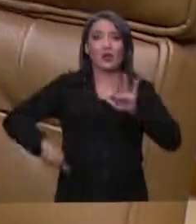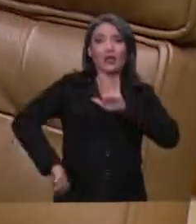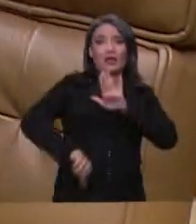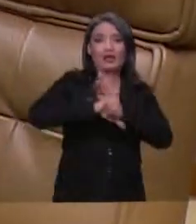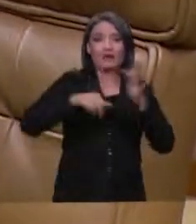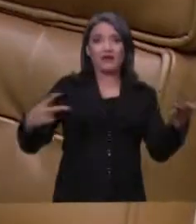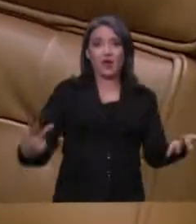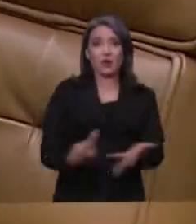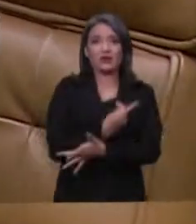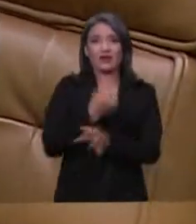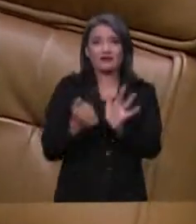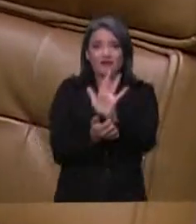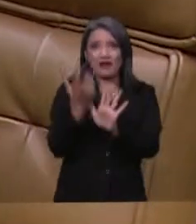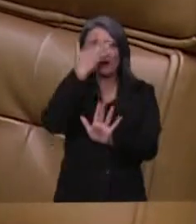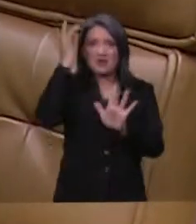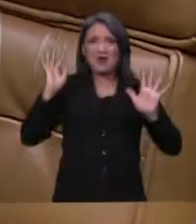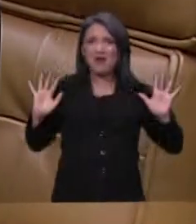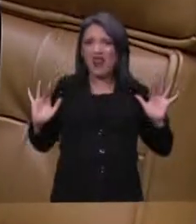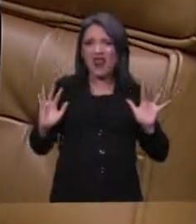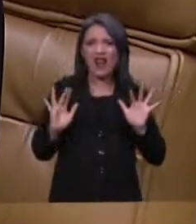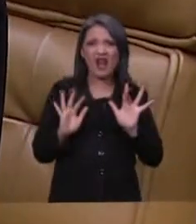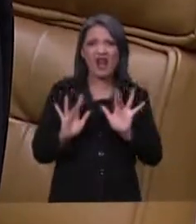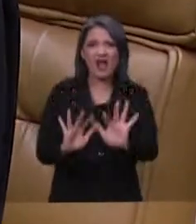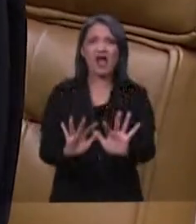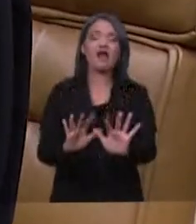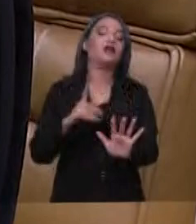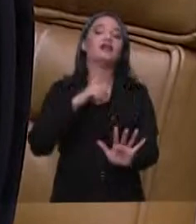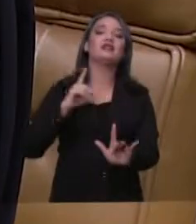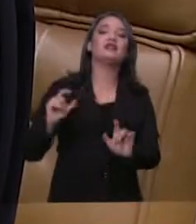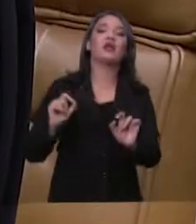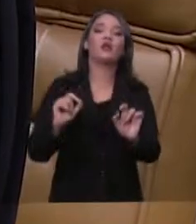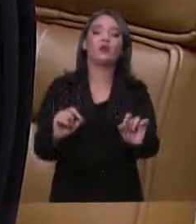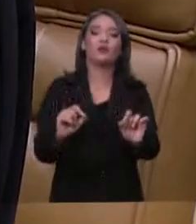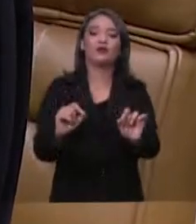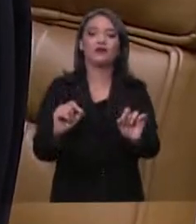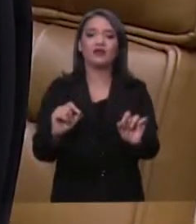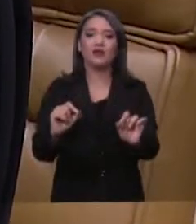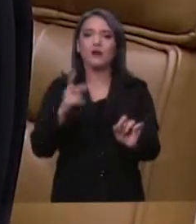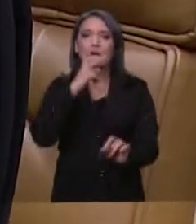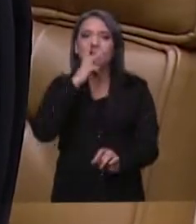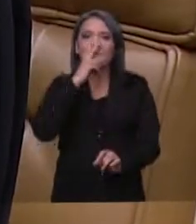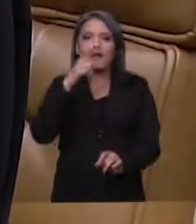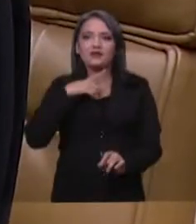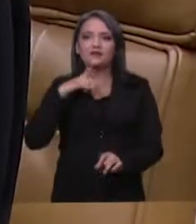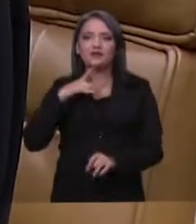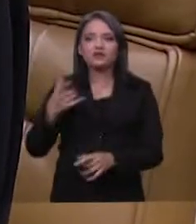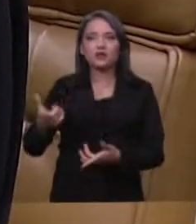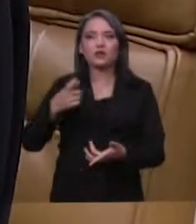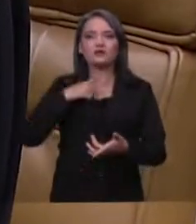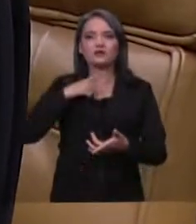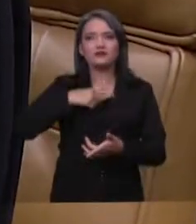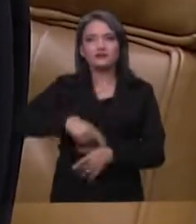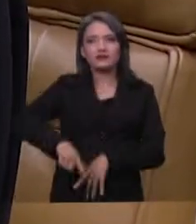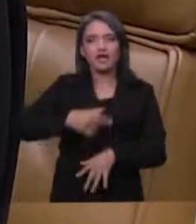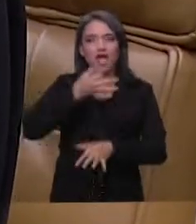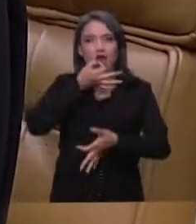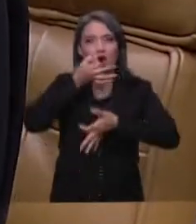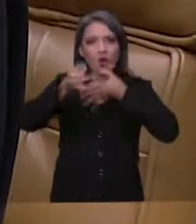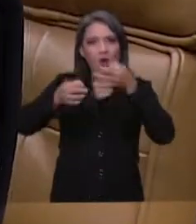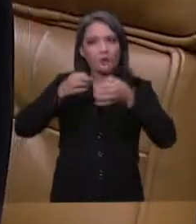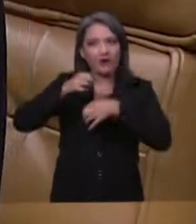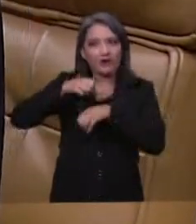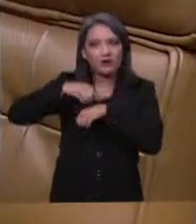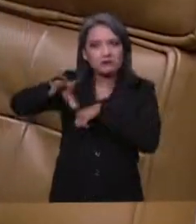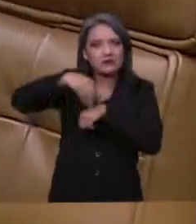tumulto indicam acusado de participação a presença de uma espécie de contágio mental que transforma os aderentes em massa de